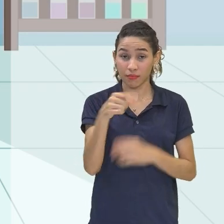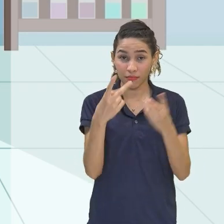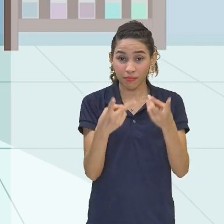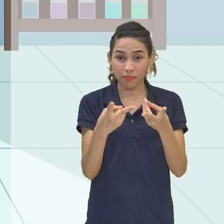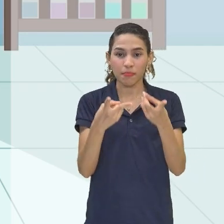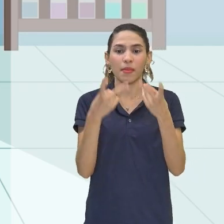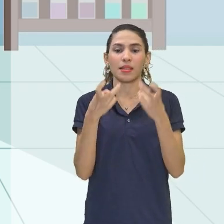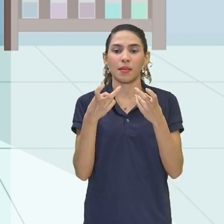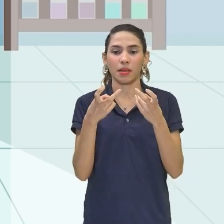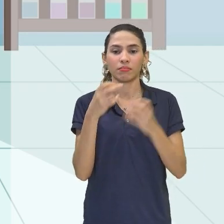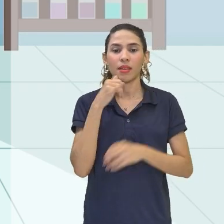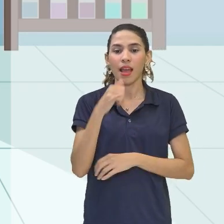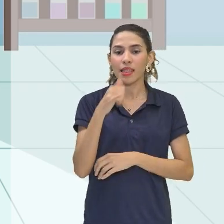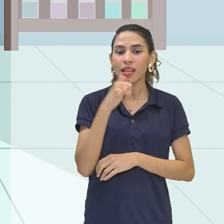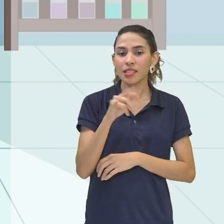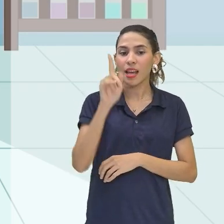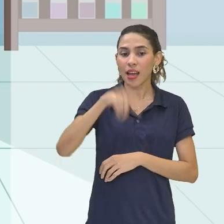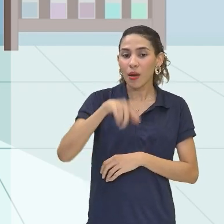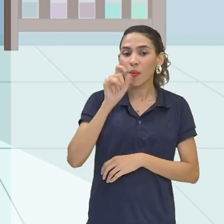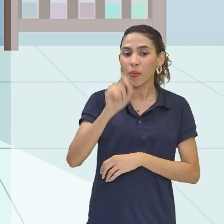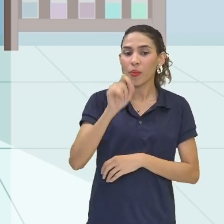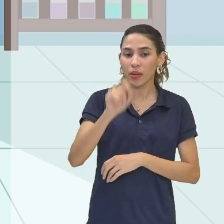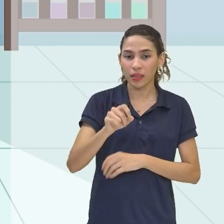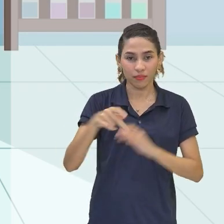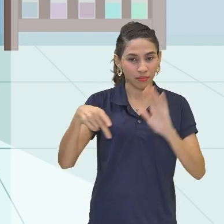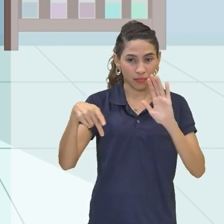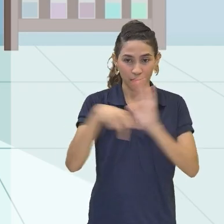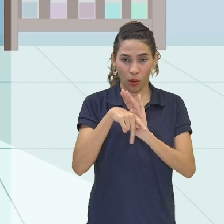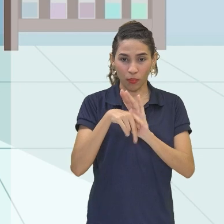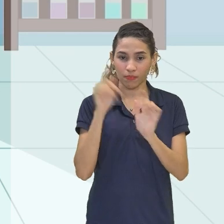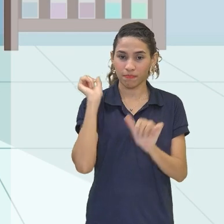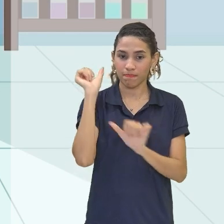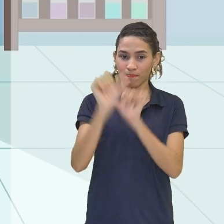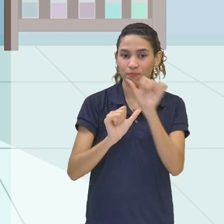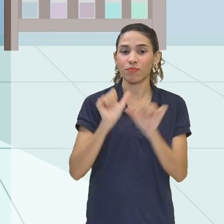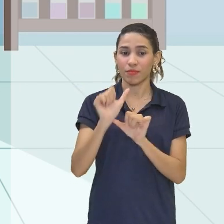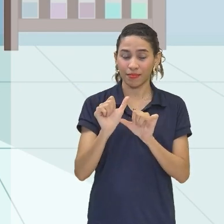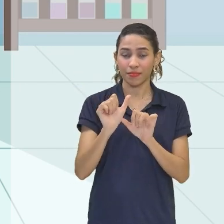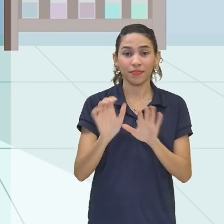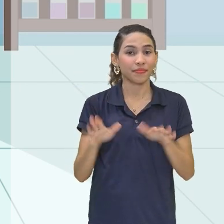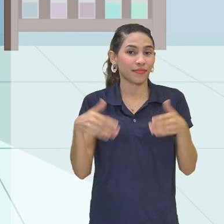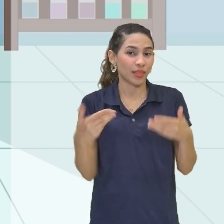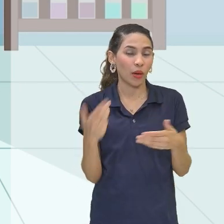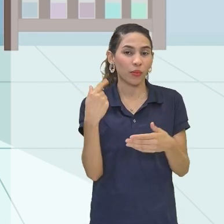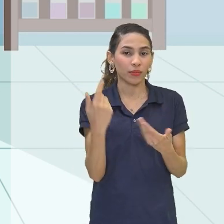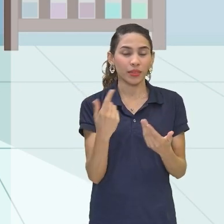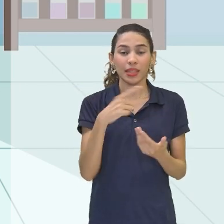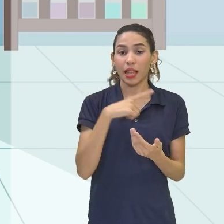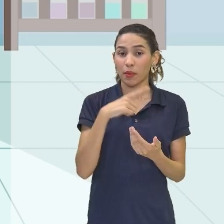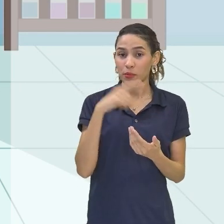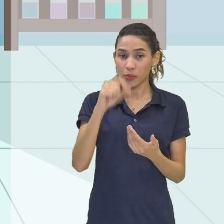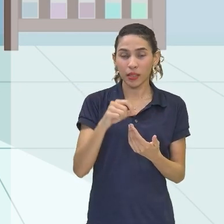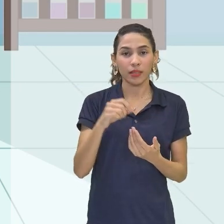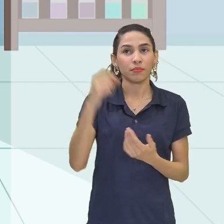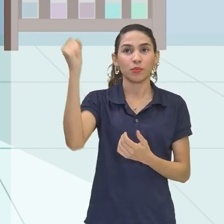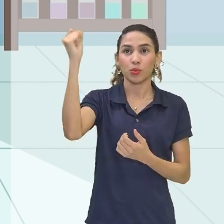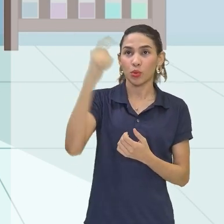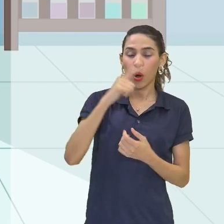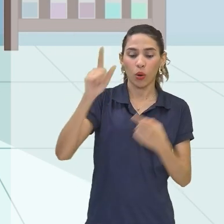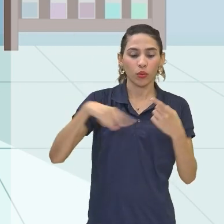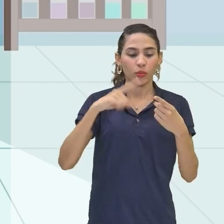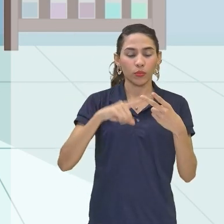a energia ela é o quê? Um agente transformador. Logo, nós temos a energia solar,